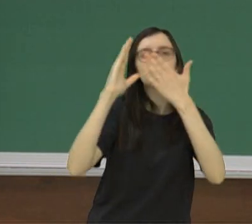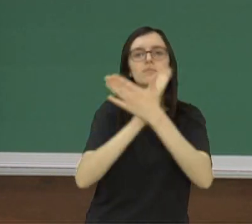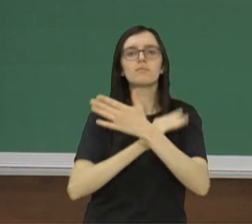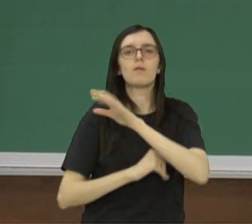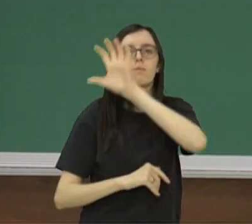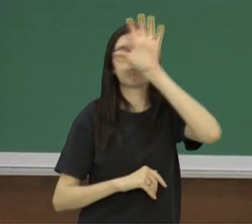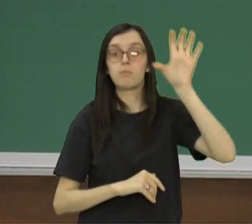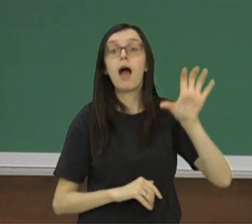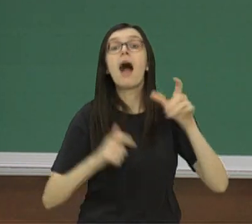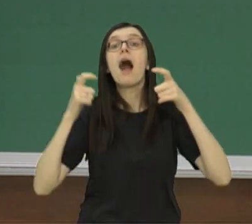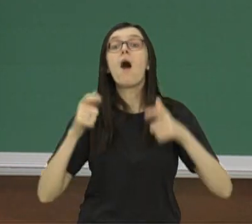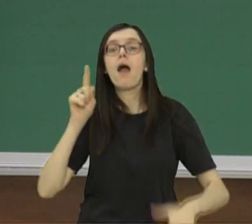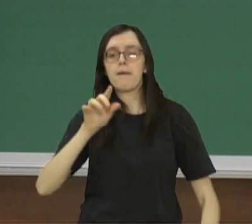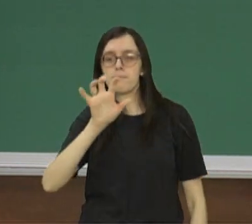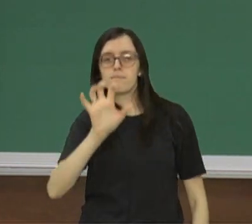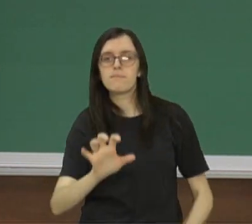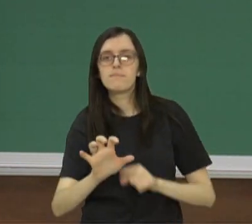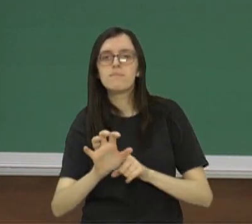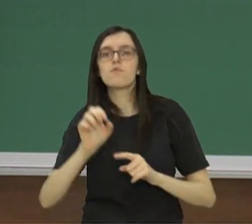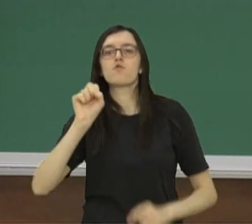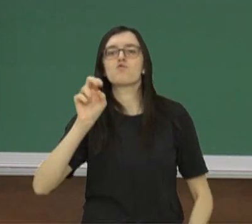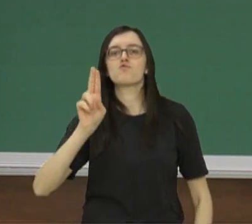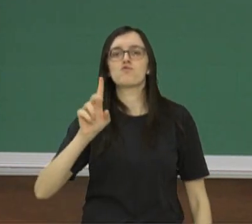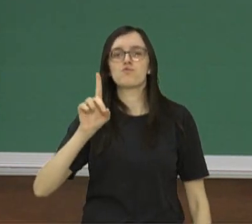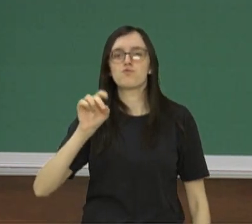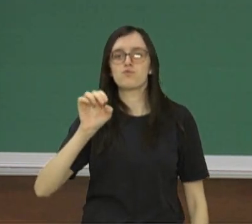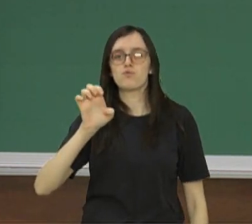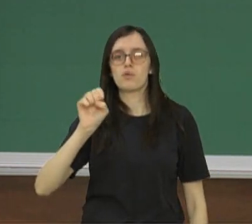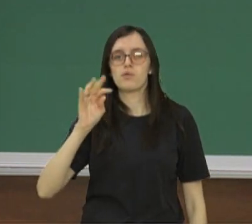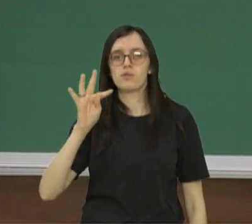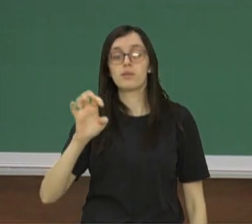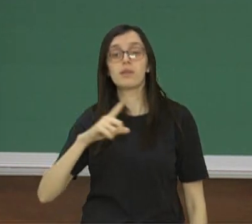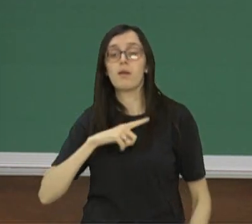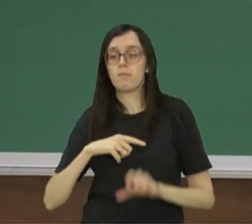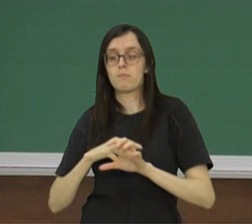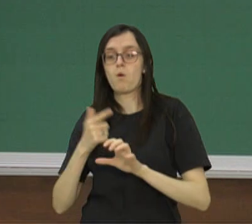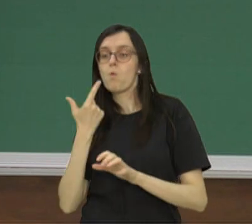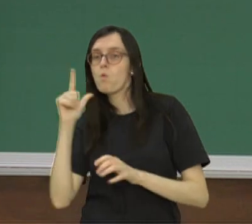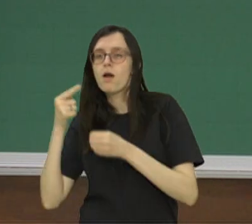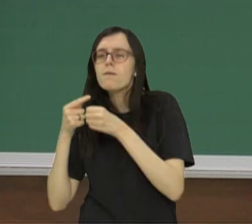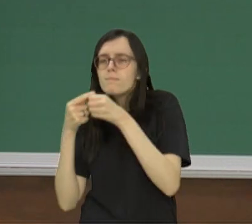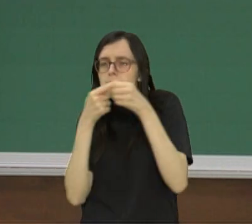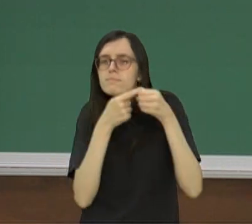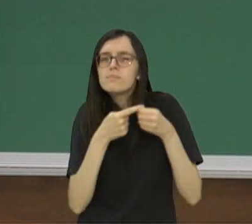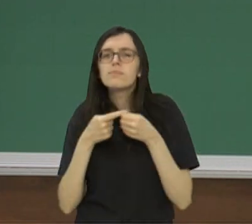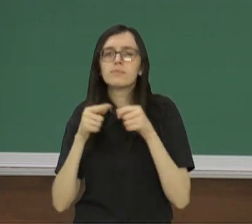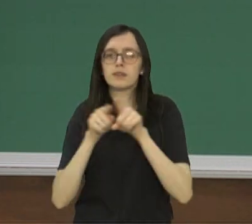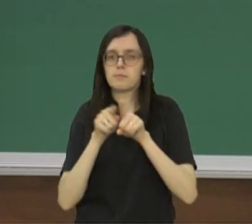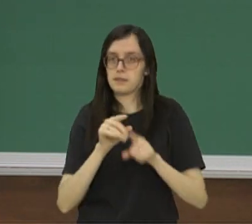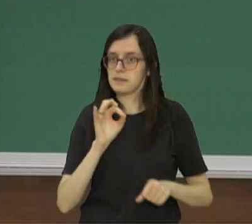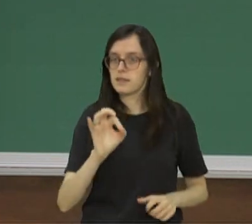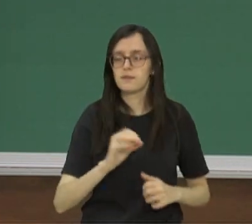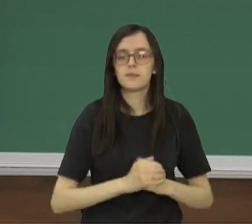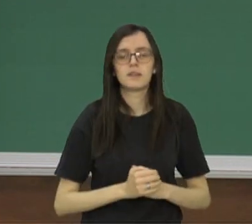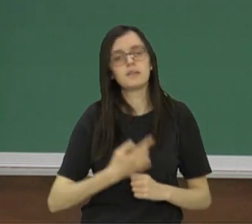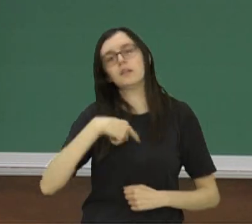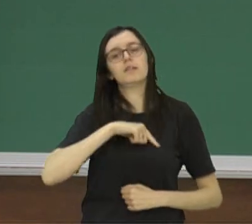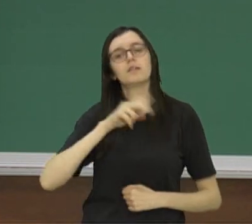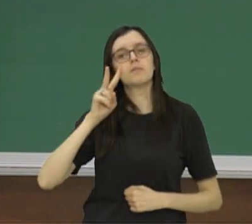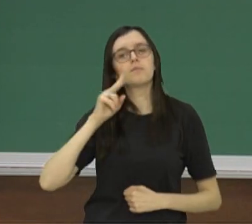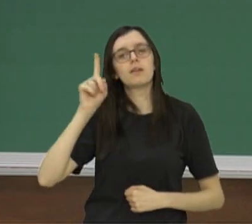região sudoeste ali do Paraná, né? Que ela acaba englobando alguns municípios, certo? Então, nós vimos